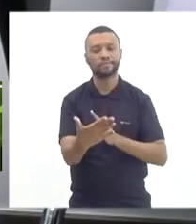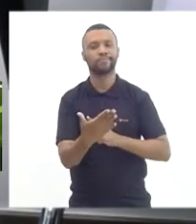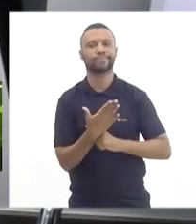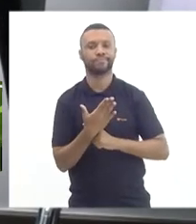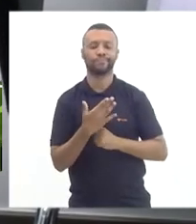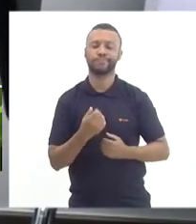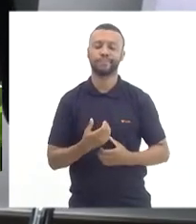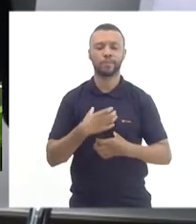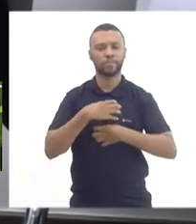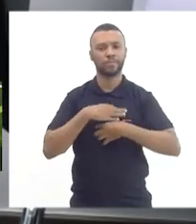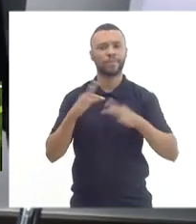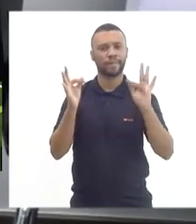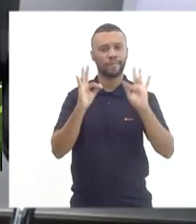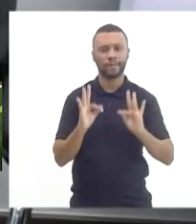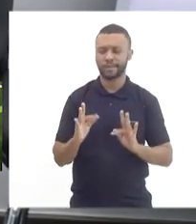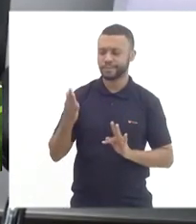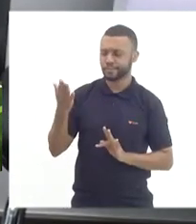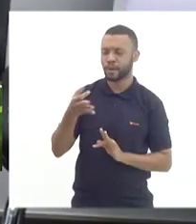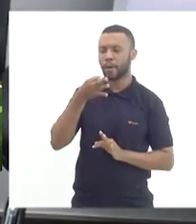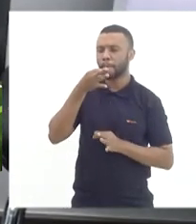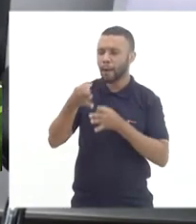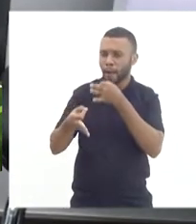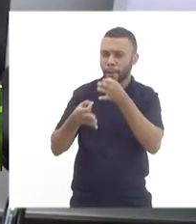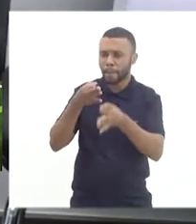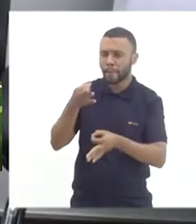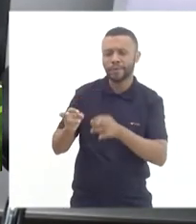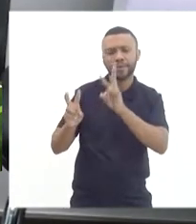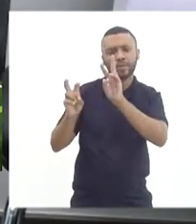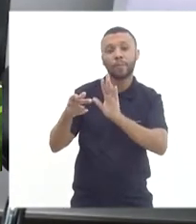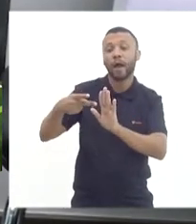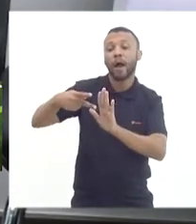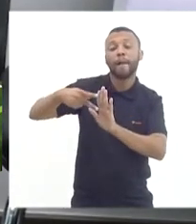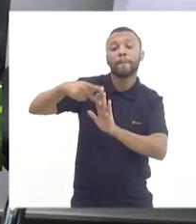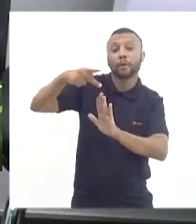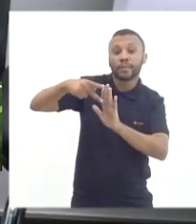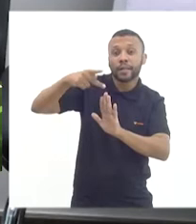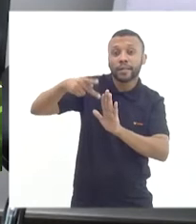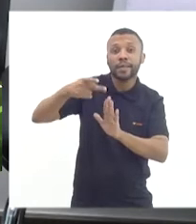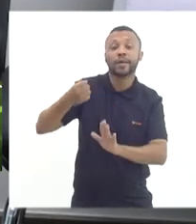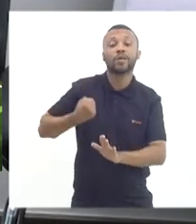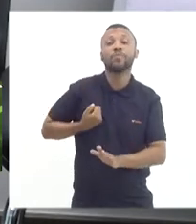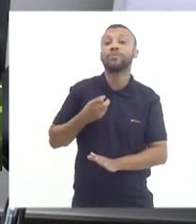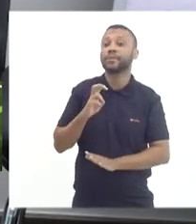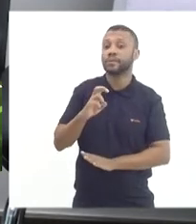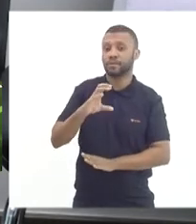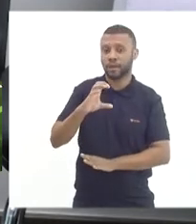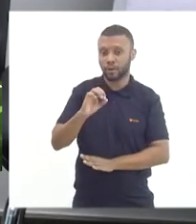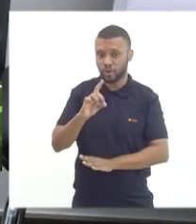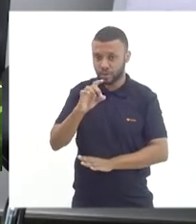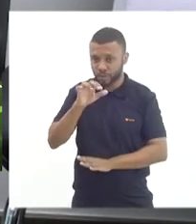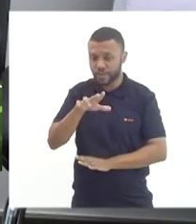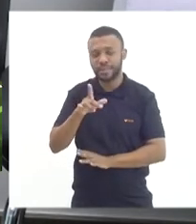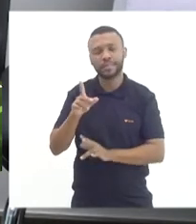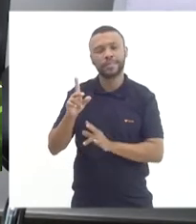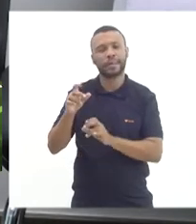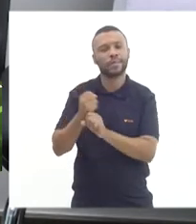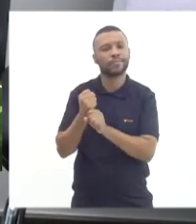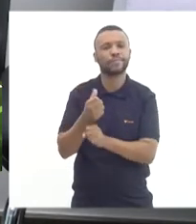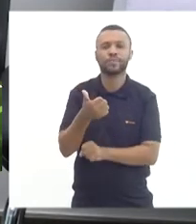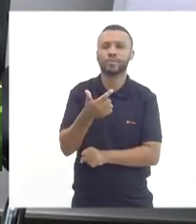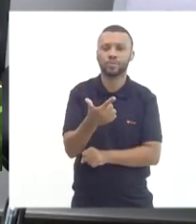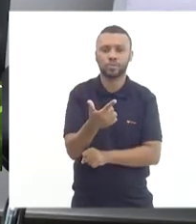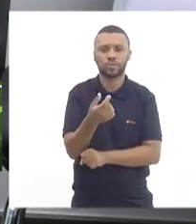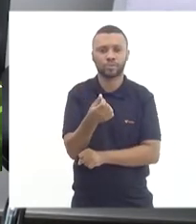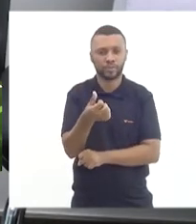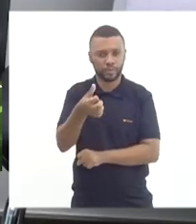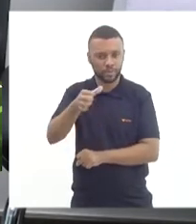Fiquei muito feliz, doutora Vanessa, com a sua menção à portaria número 5 da Codim, que ela é de 2019, e talvez tenha